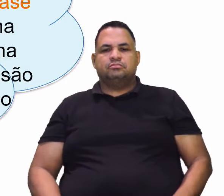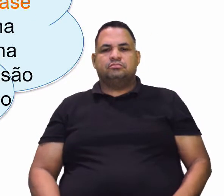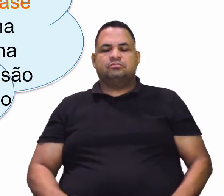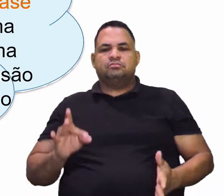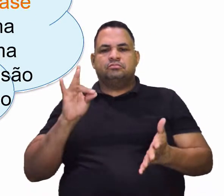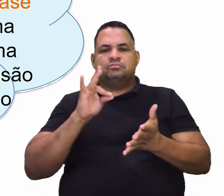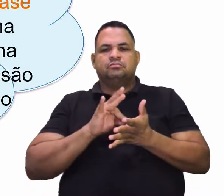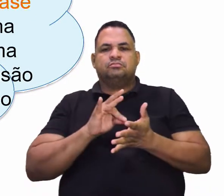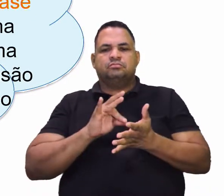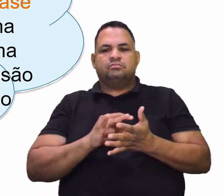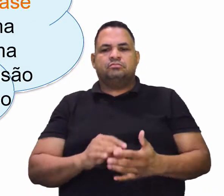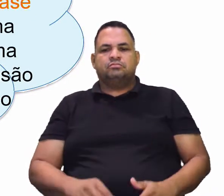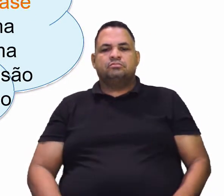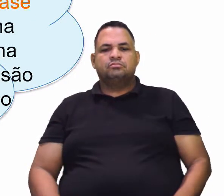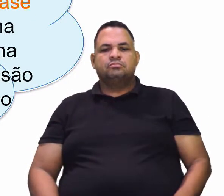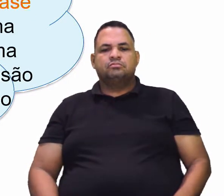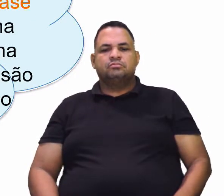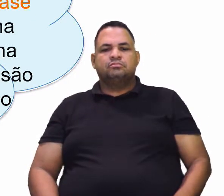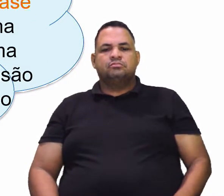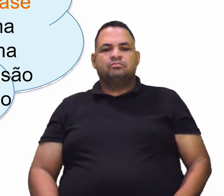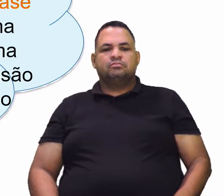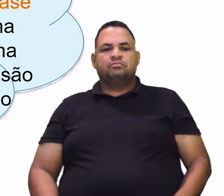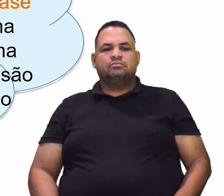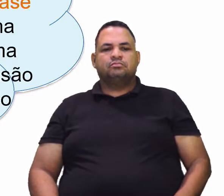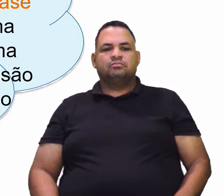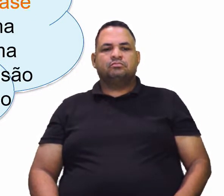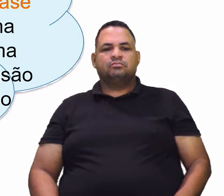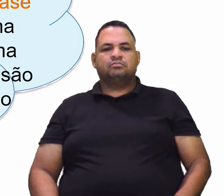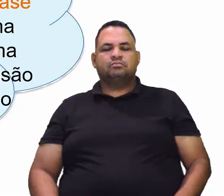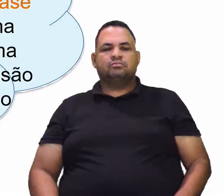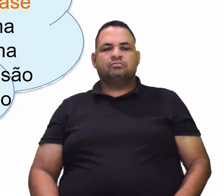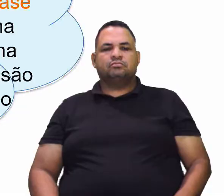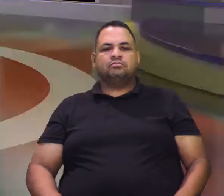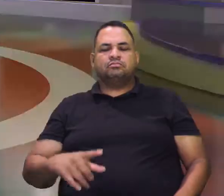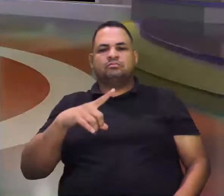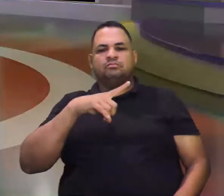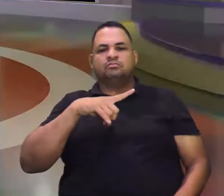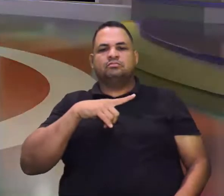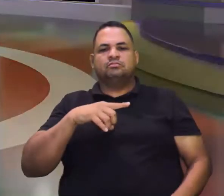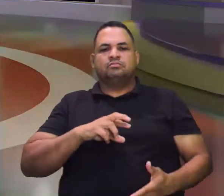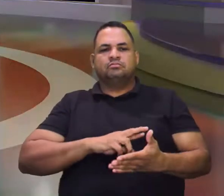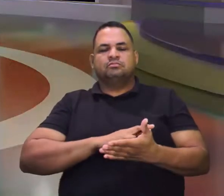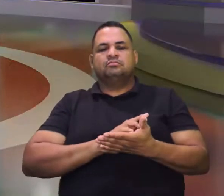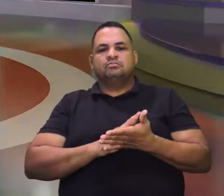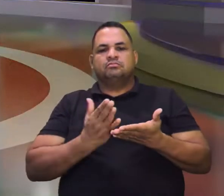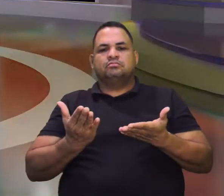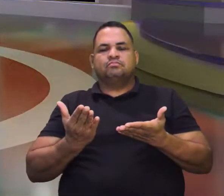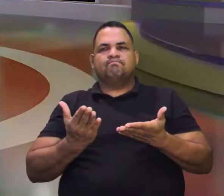na verdade, vem aqui comigo. Na verdade, existem várias